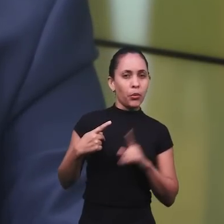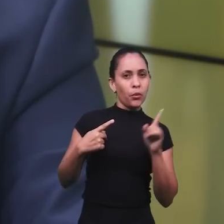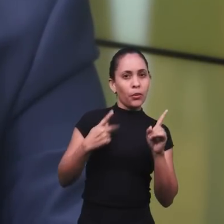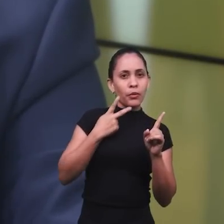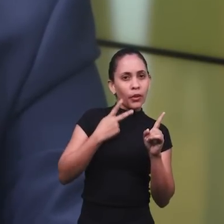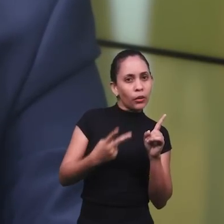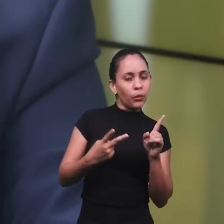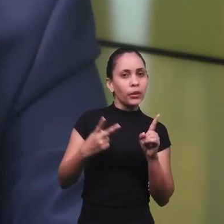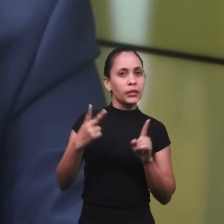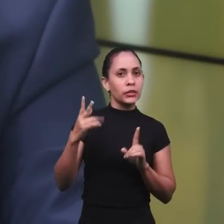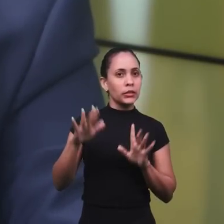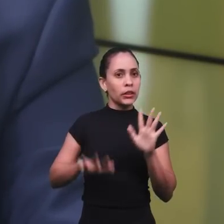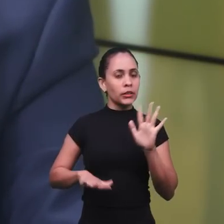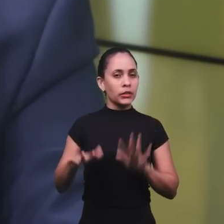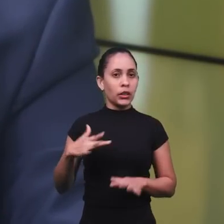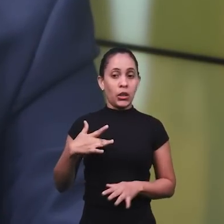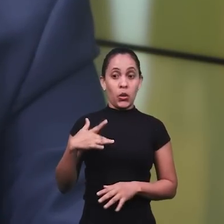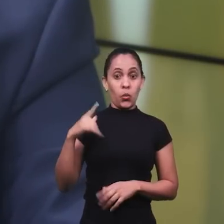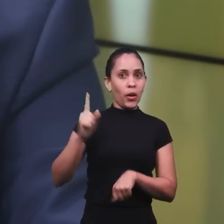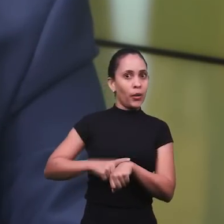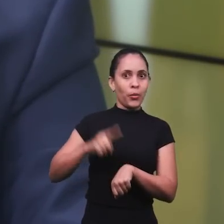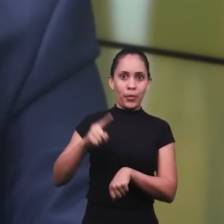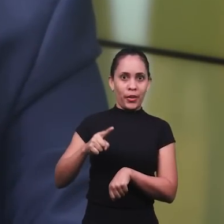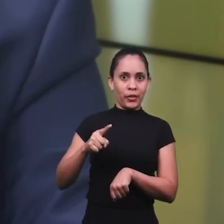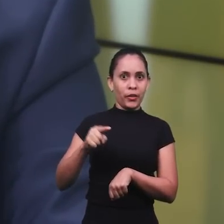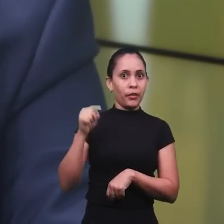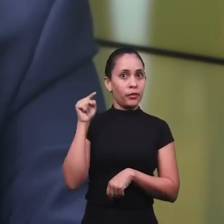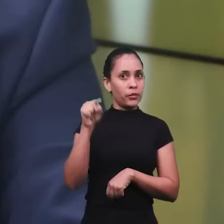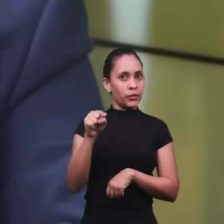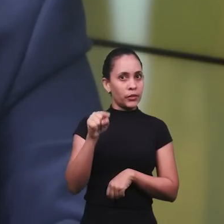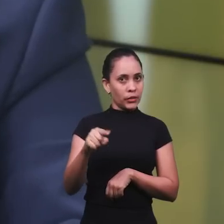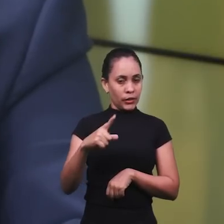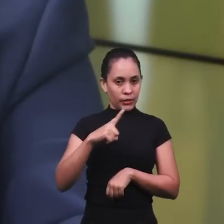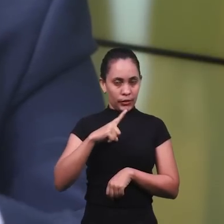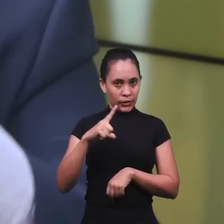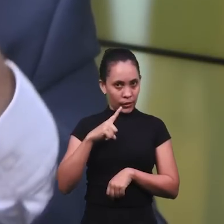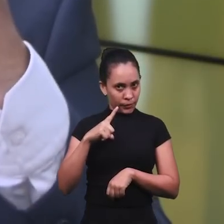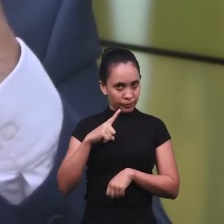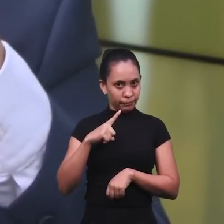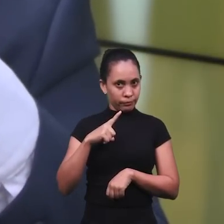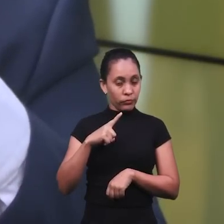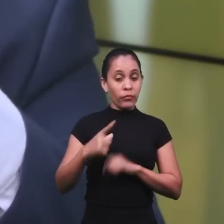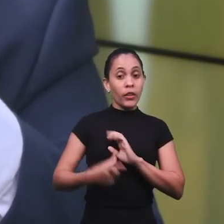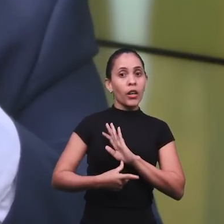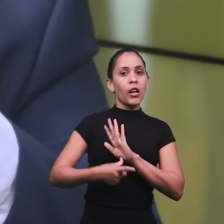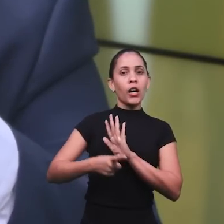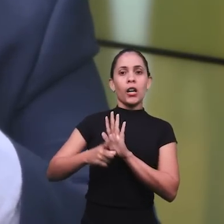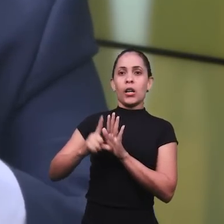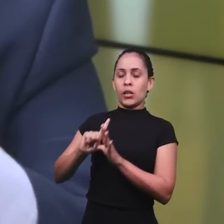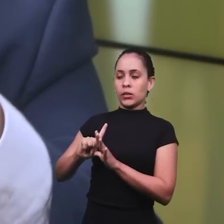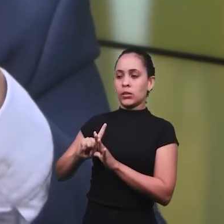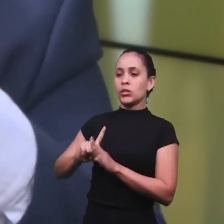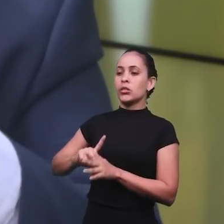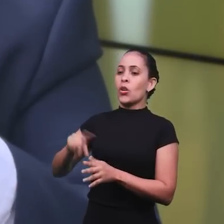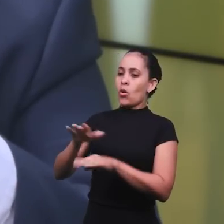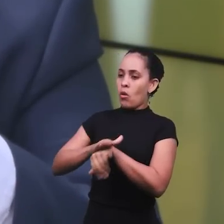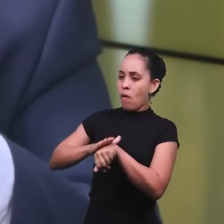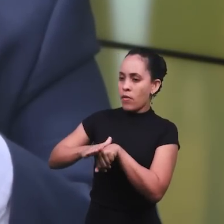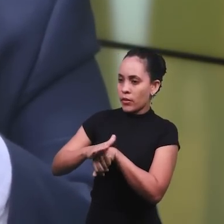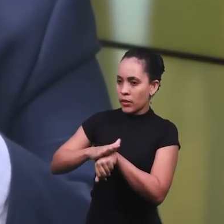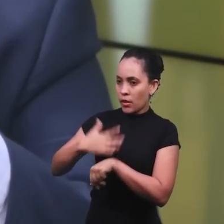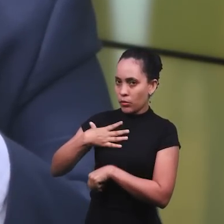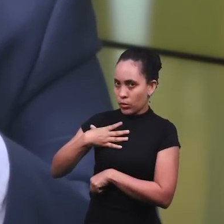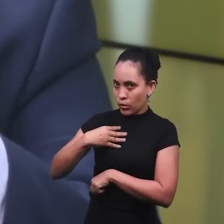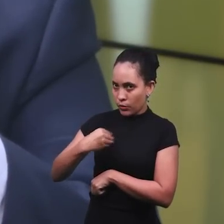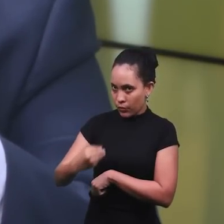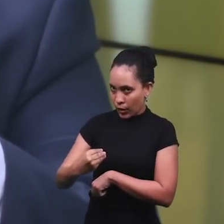aqui. Então, muitas vezes a solução não está naquele momento, está em você ter capacitado o seu filho antes, preparado,